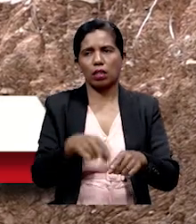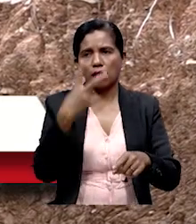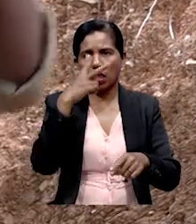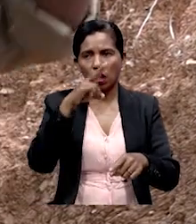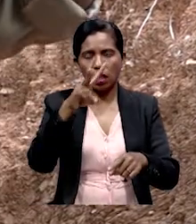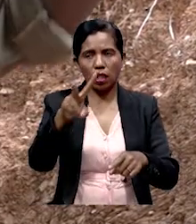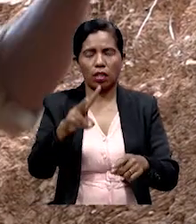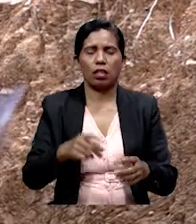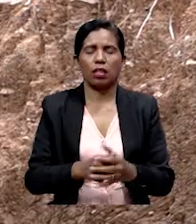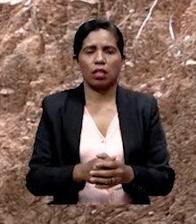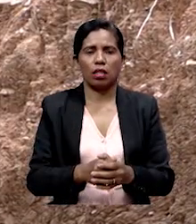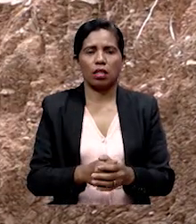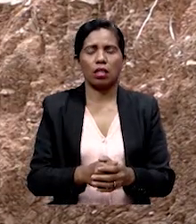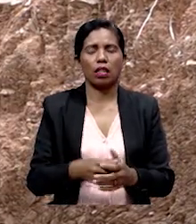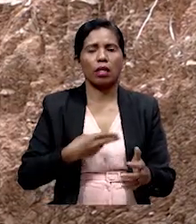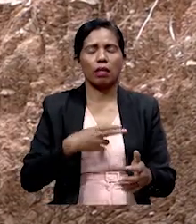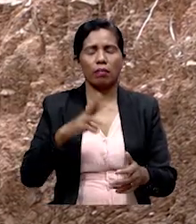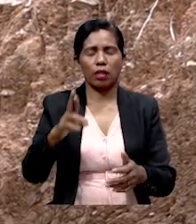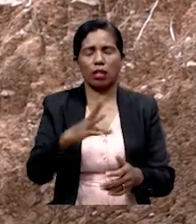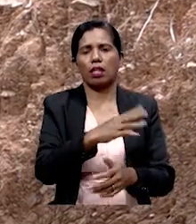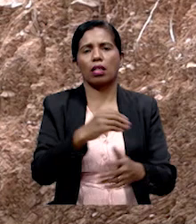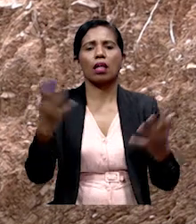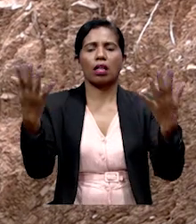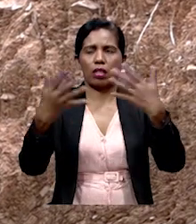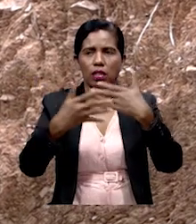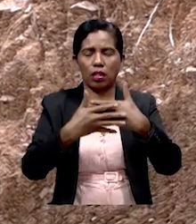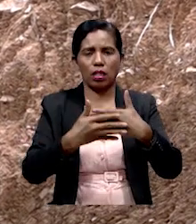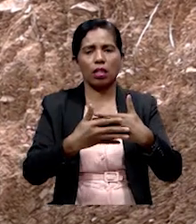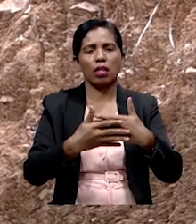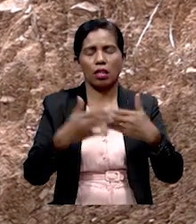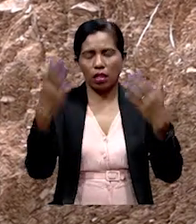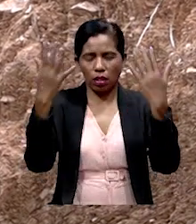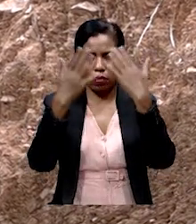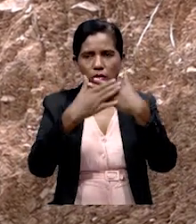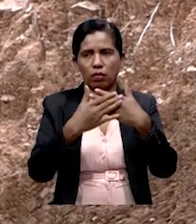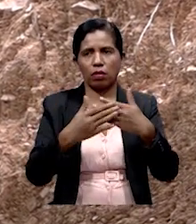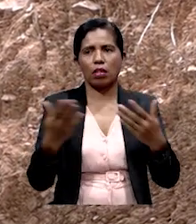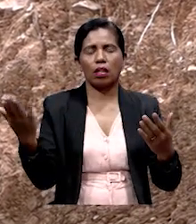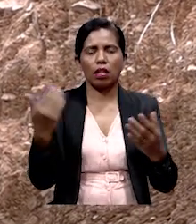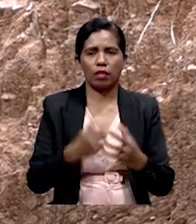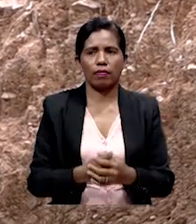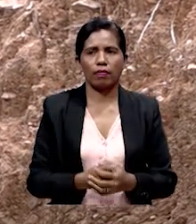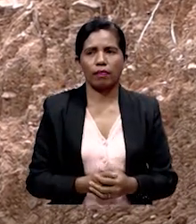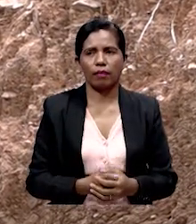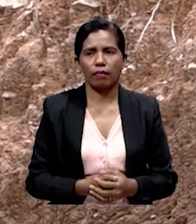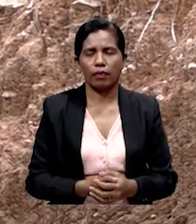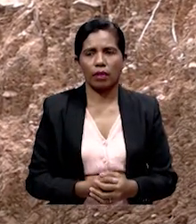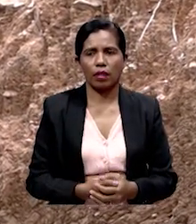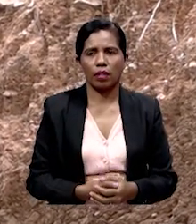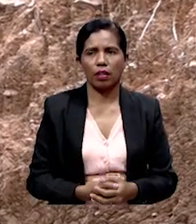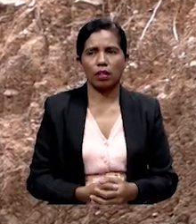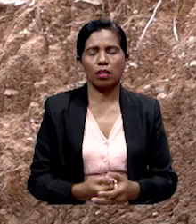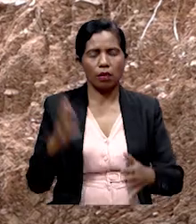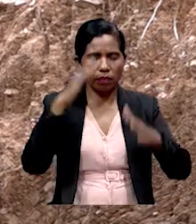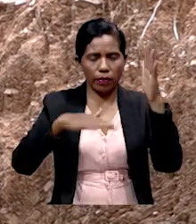na hilakan hateke bai leu selo ya hilakan sira herpar na kukun ha leu hela sira sinti de hasela purgatori ka inferno lara ne makira ne